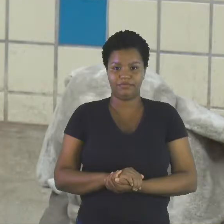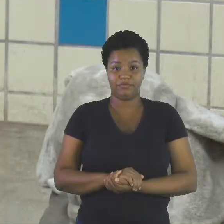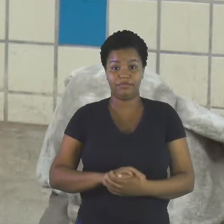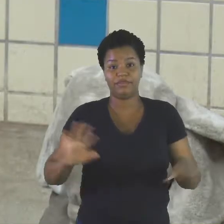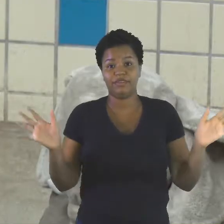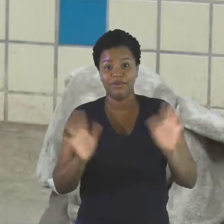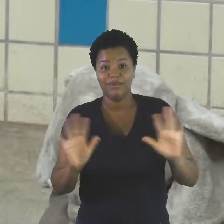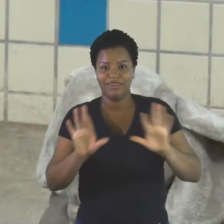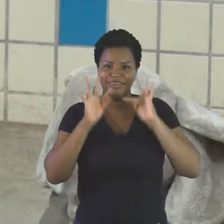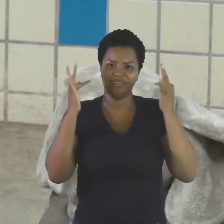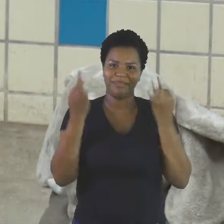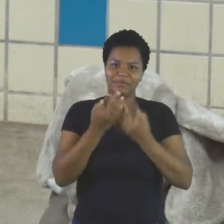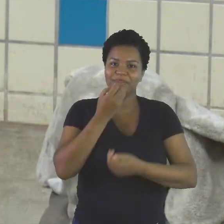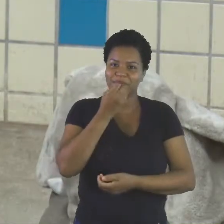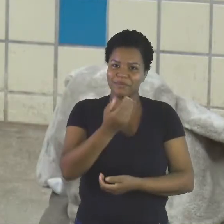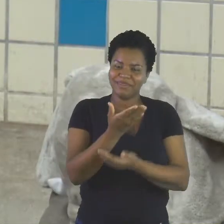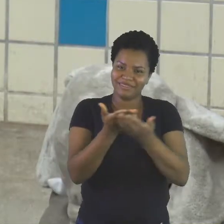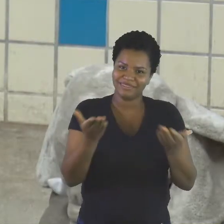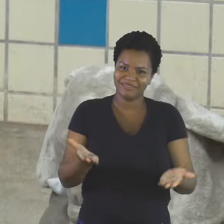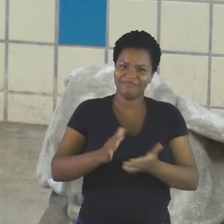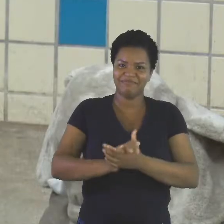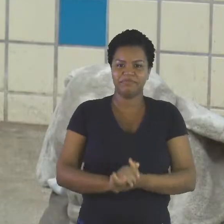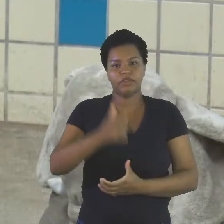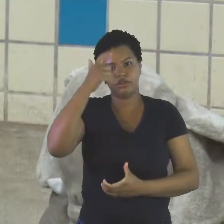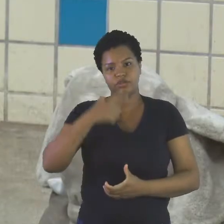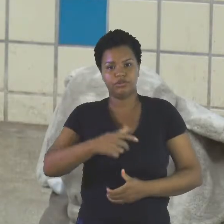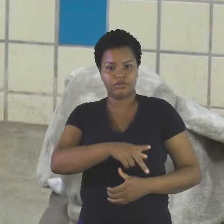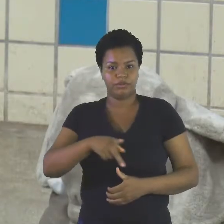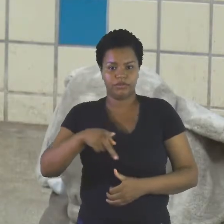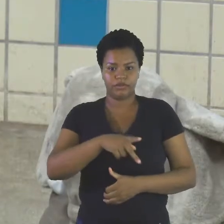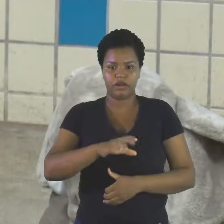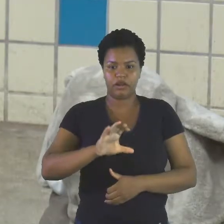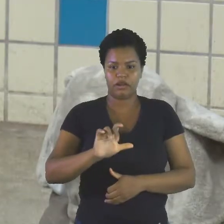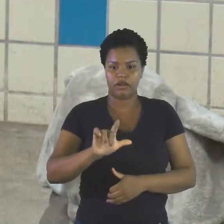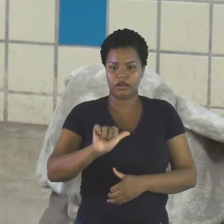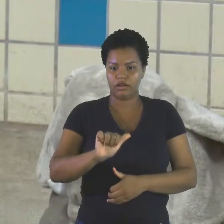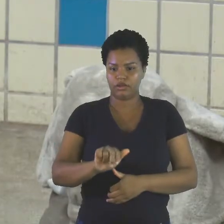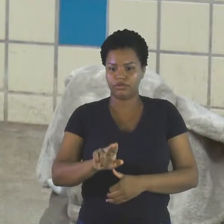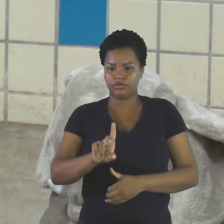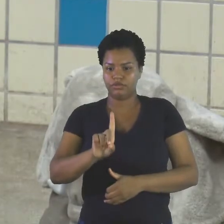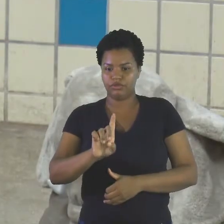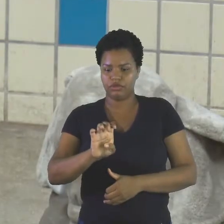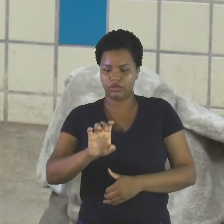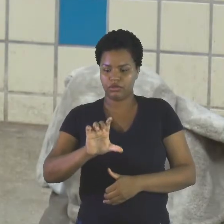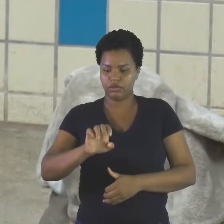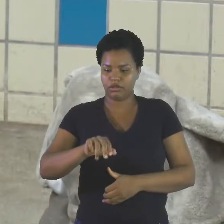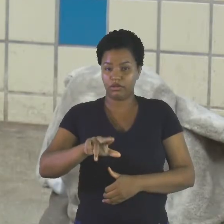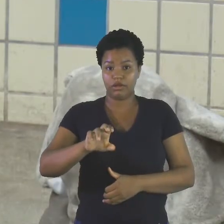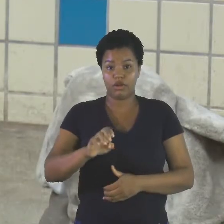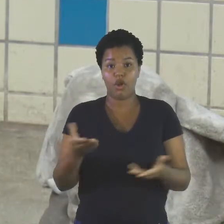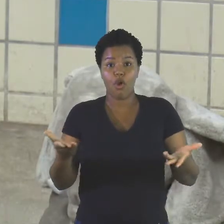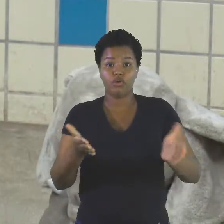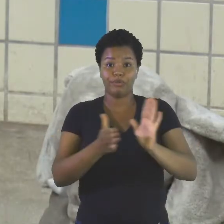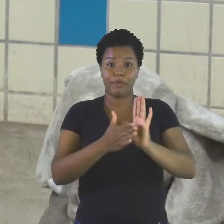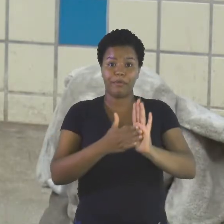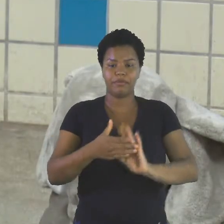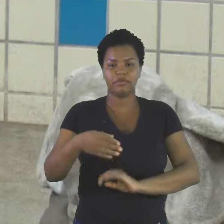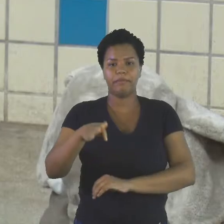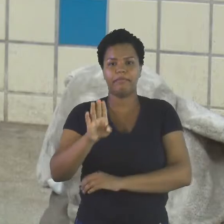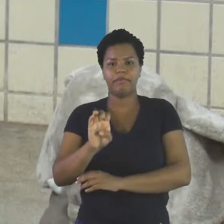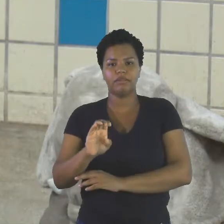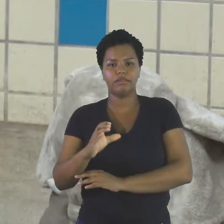olá família tudo bem com vocês eu sou a professora Claudilene e hoje trago propósito para o berçário e um